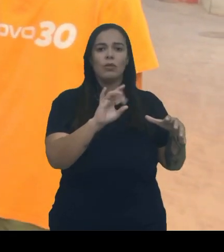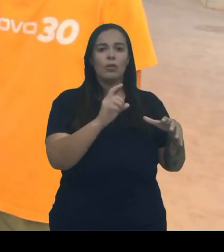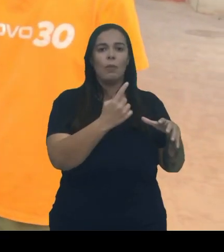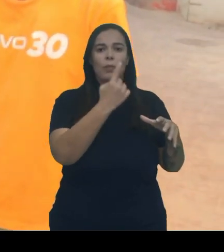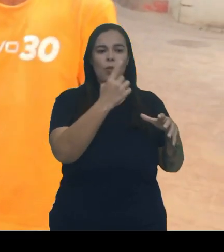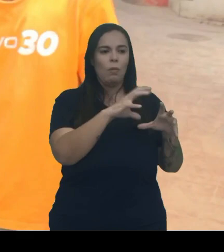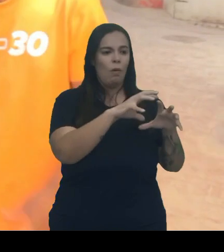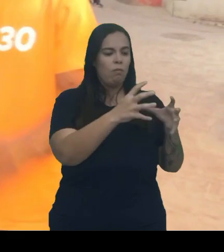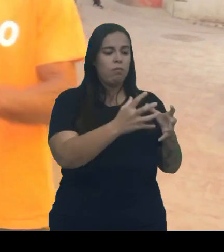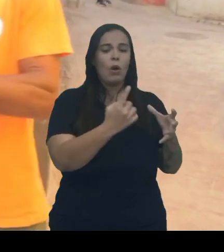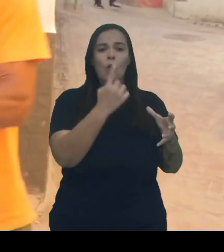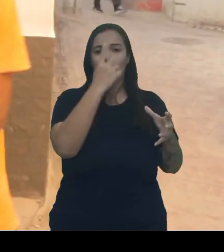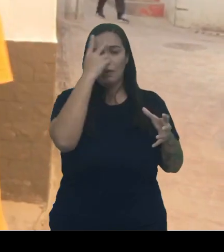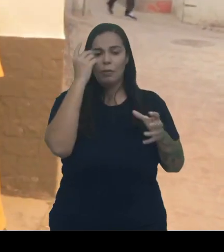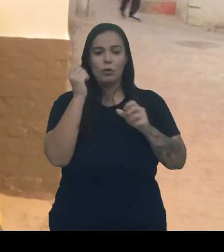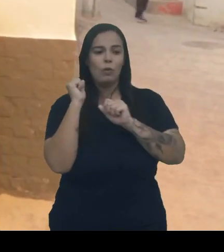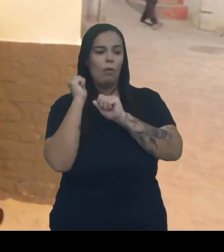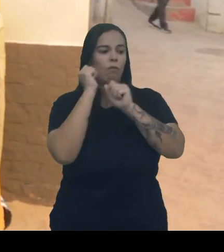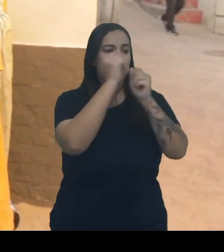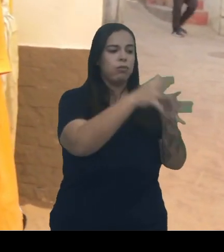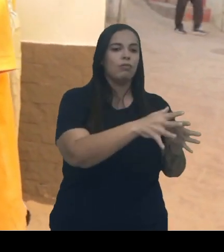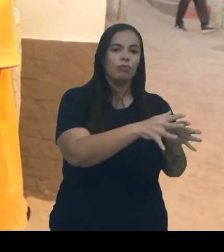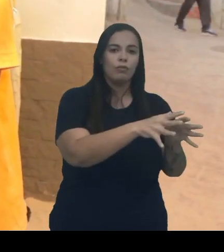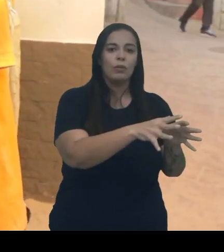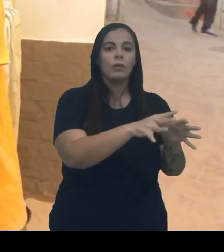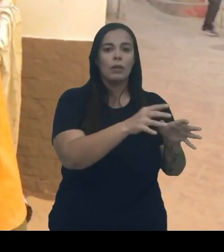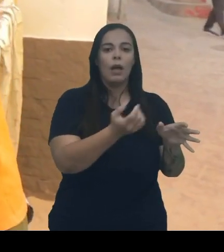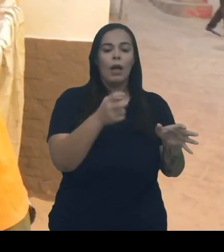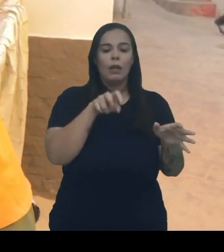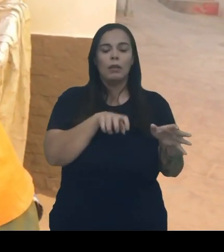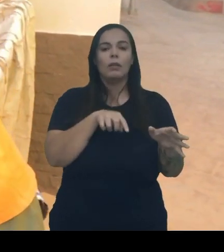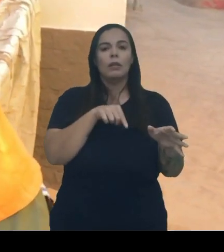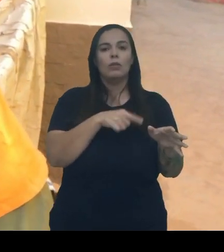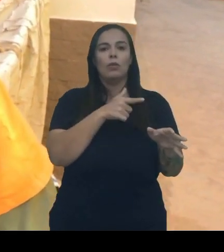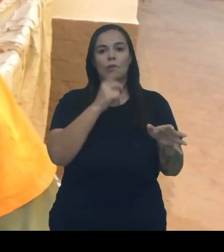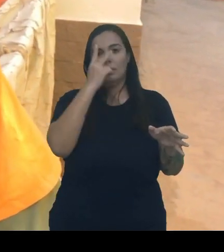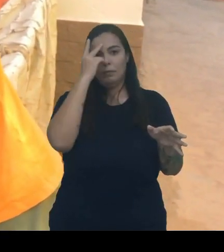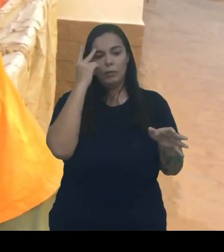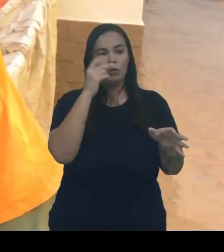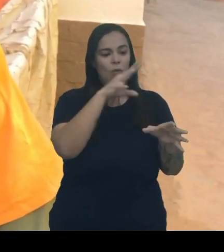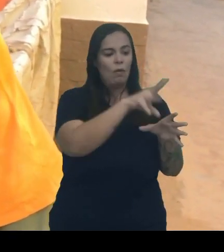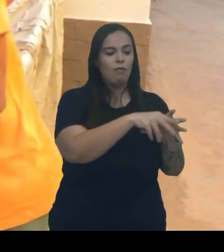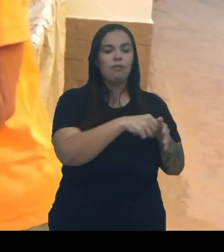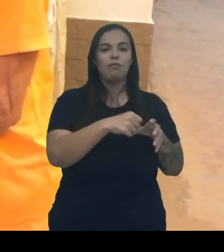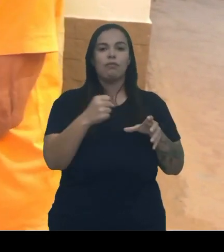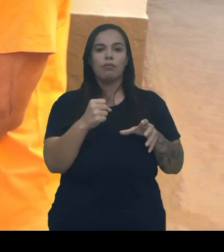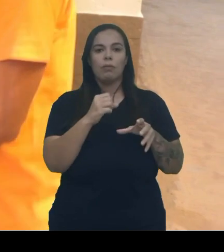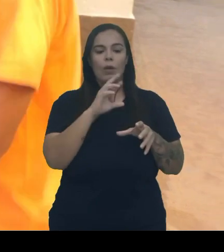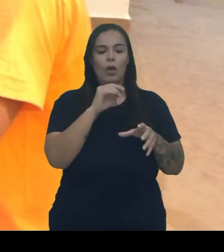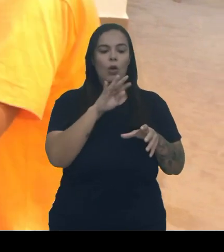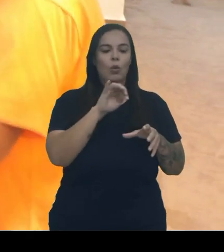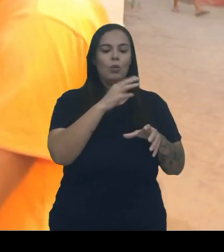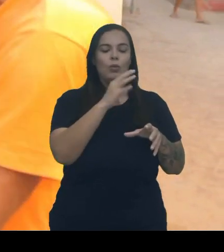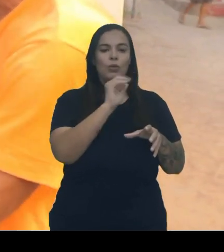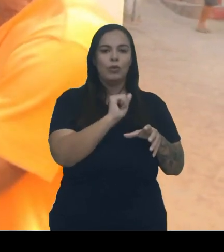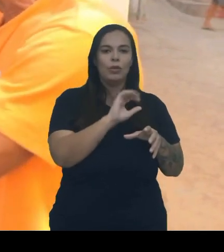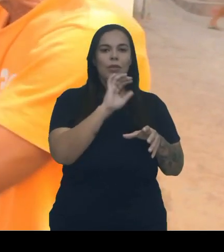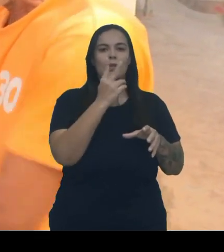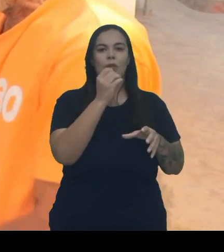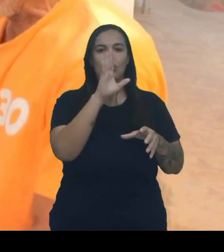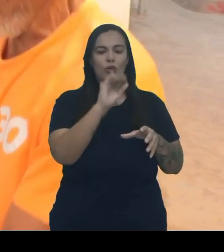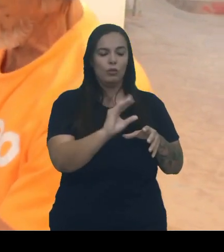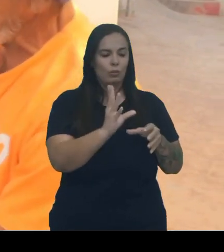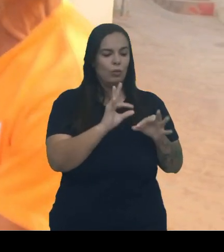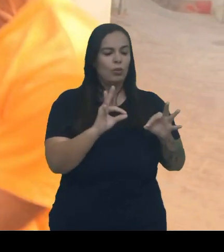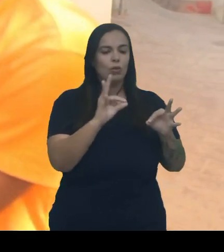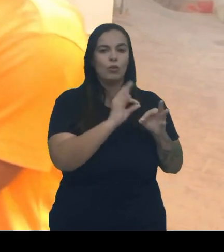rede redonda, uma pessoa só jogava a rede para dentro d'água. Embarcava o chumbo ali no bordo e a cortiça aqui. Ficava o chumbo